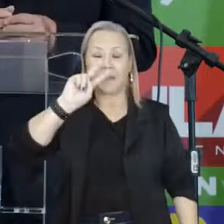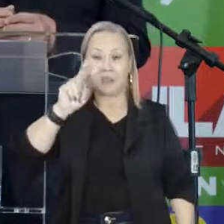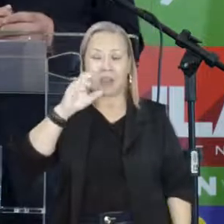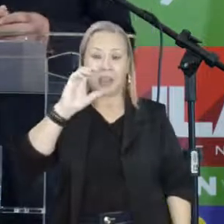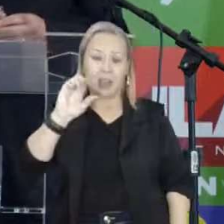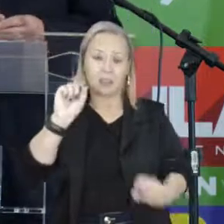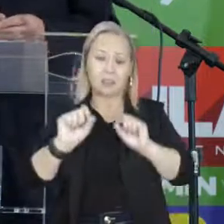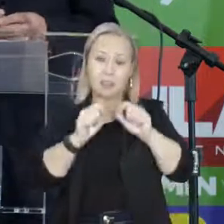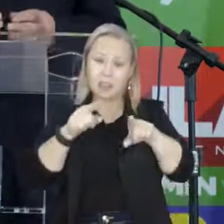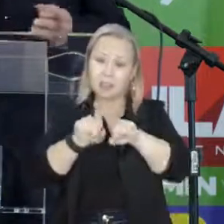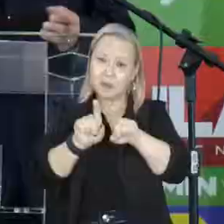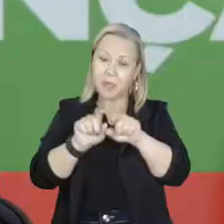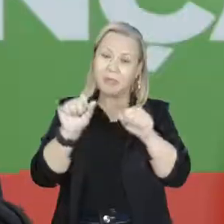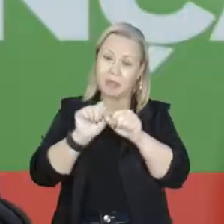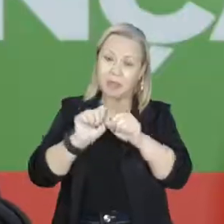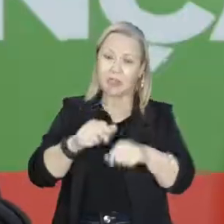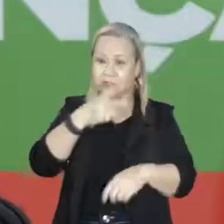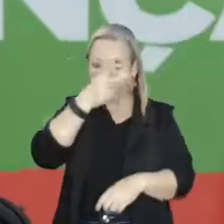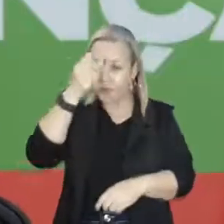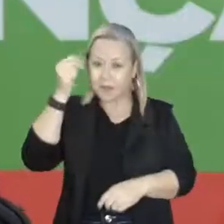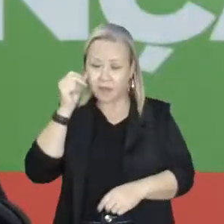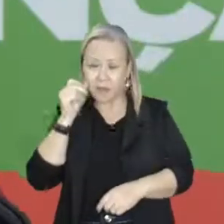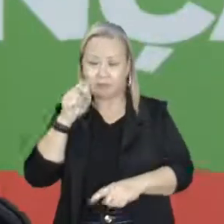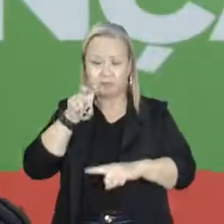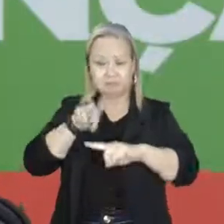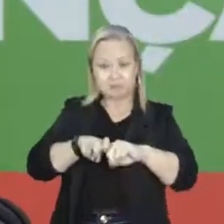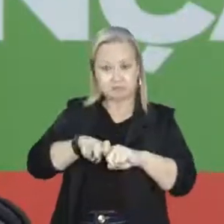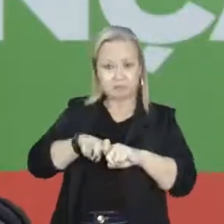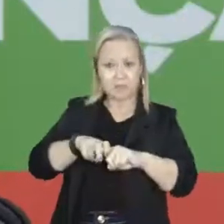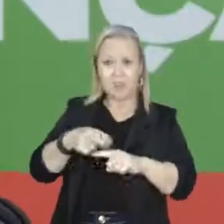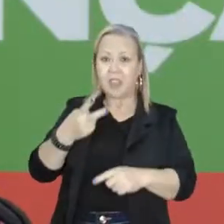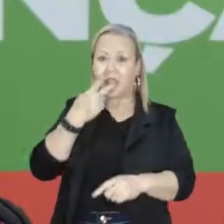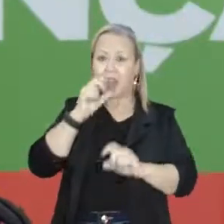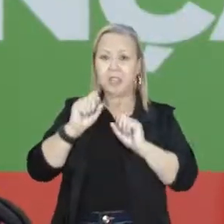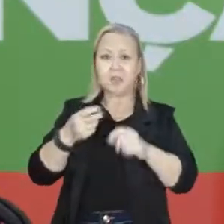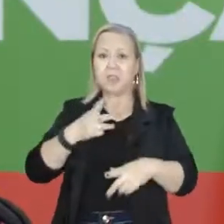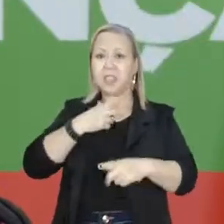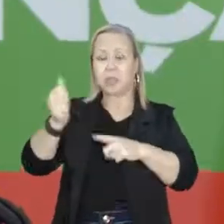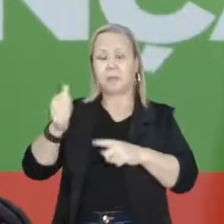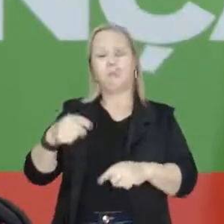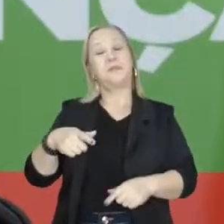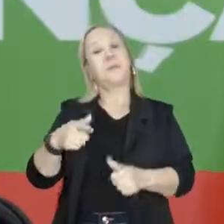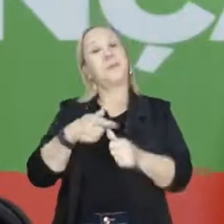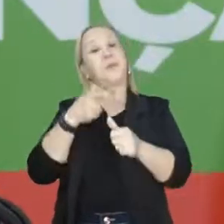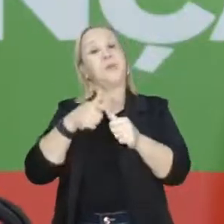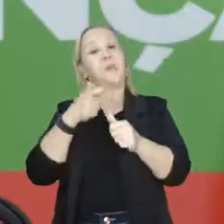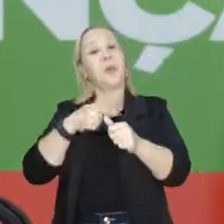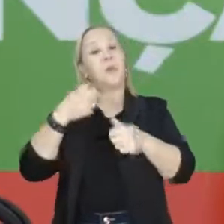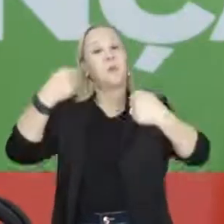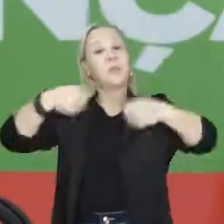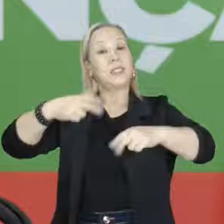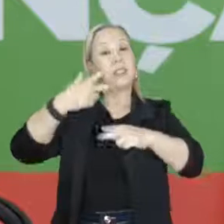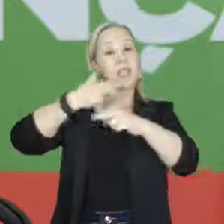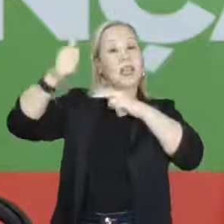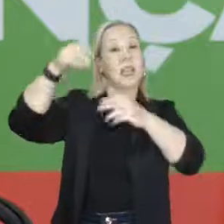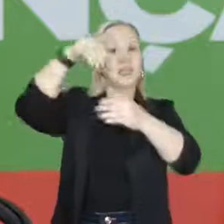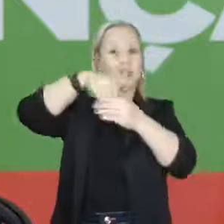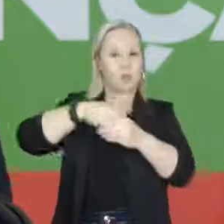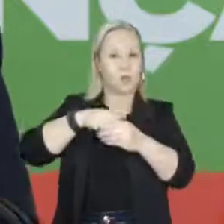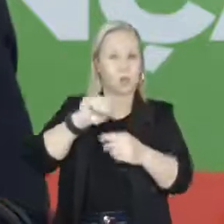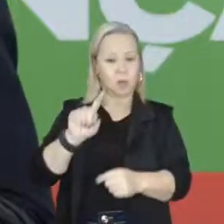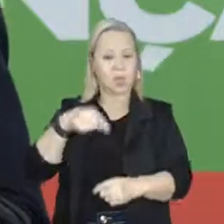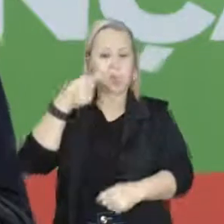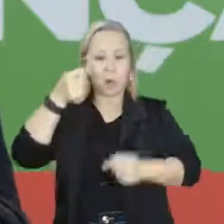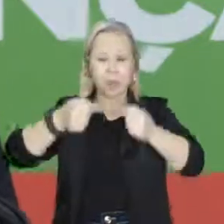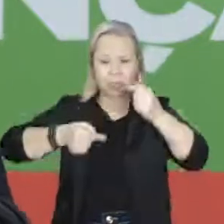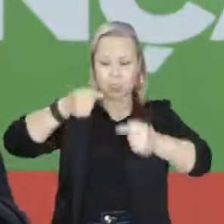ganhar. Ora, primeiro preciso ganhar as eleições, para depois a gente discutir a composição